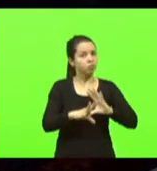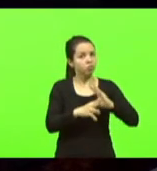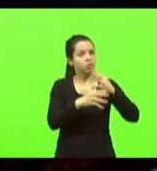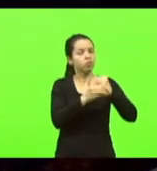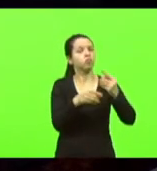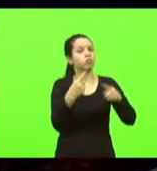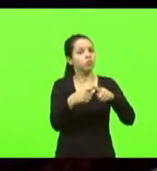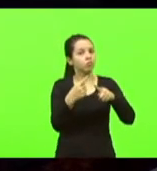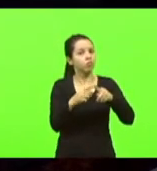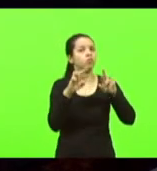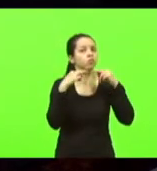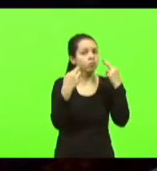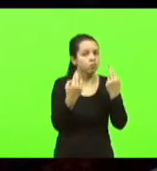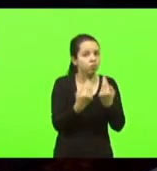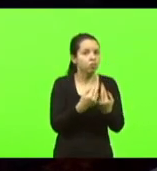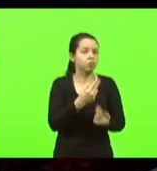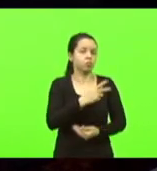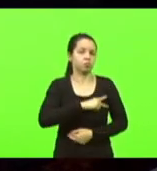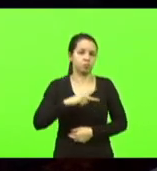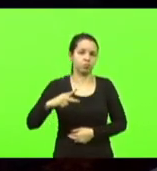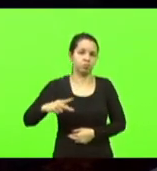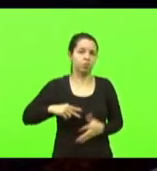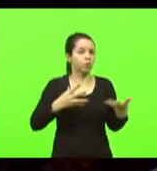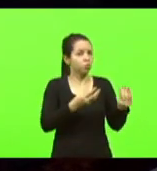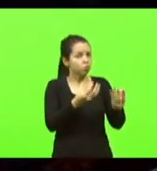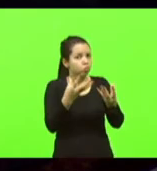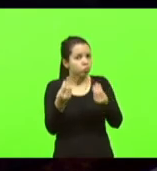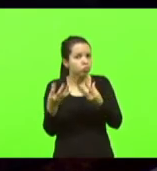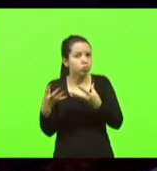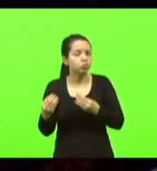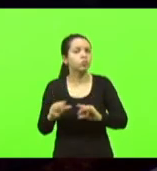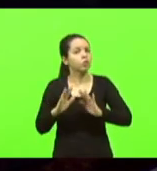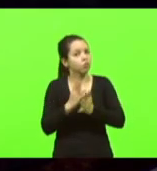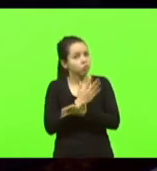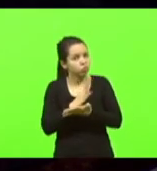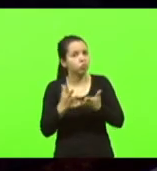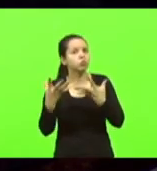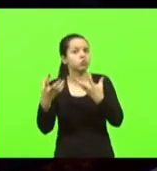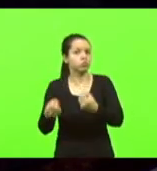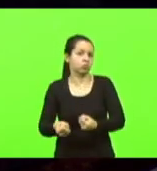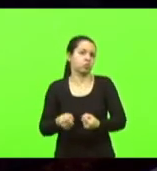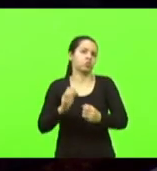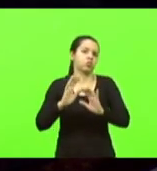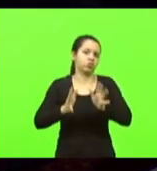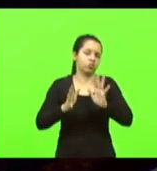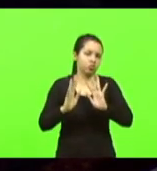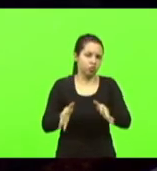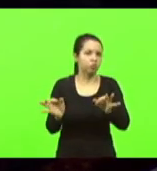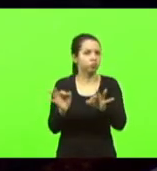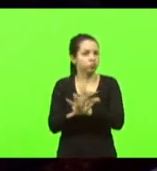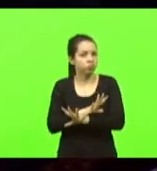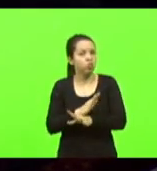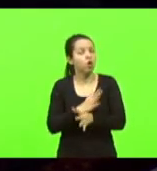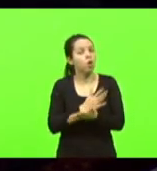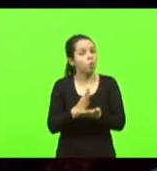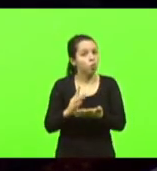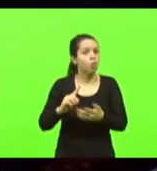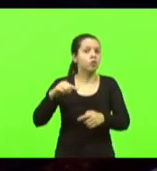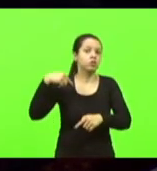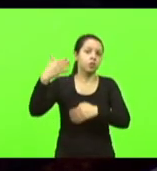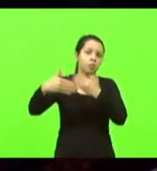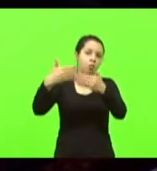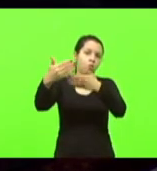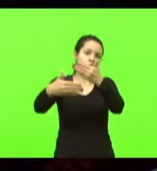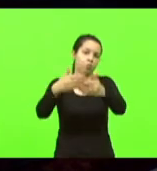públicas e Muitas delas foram resolvidas Ultra serão resolvidas com projetos